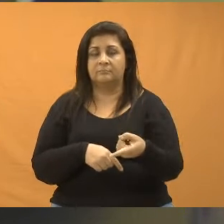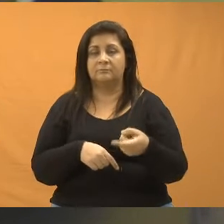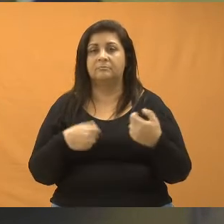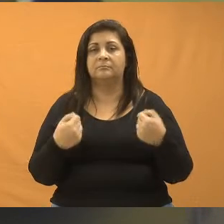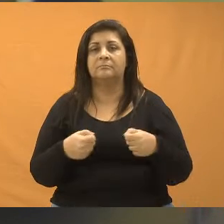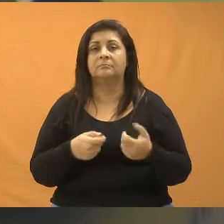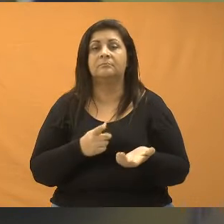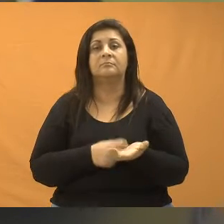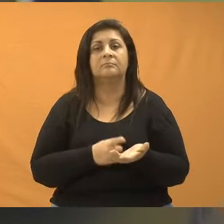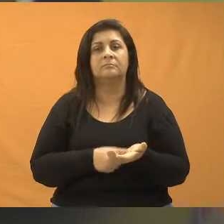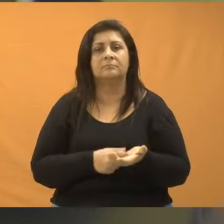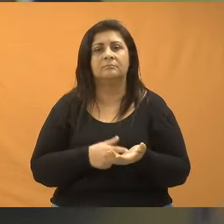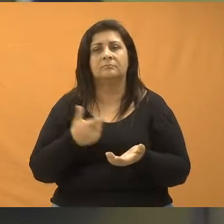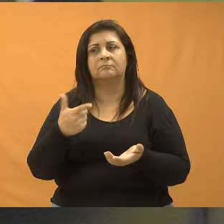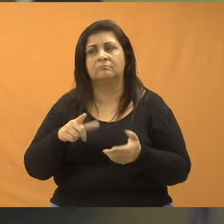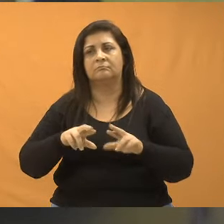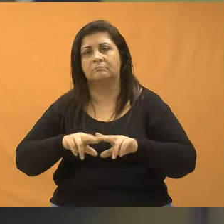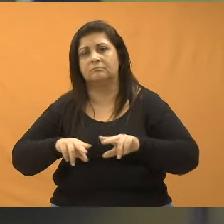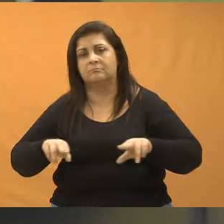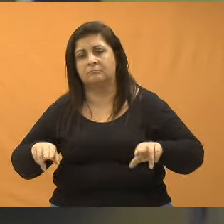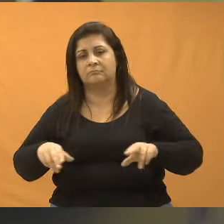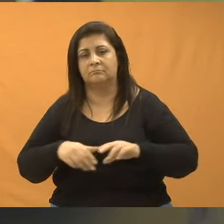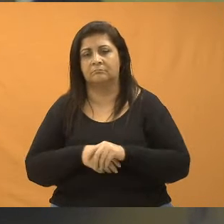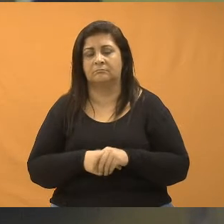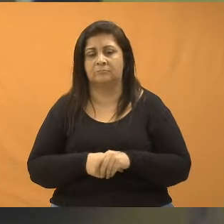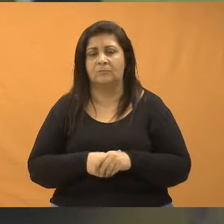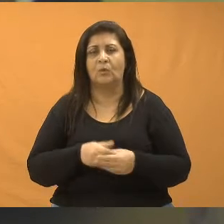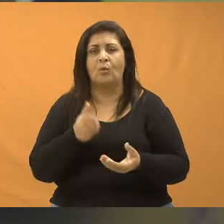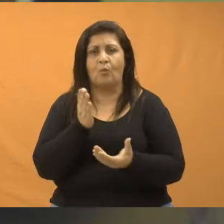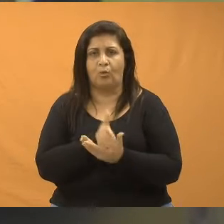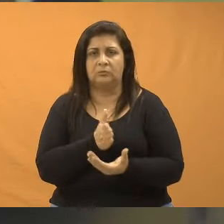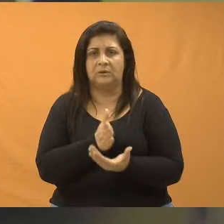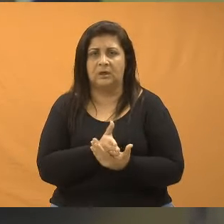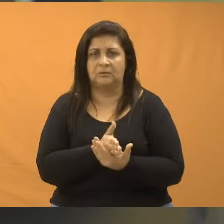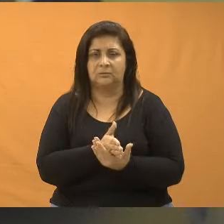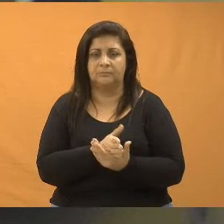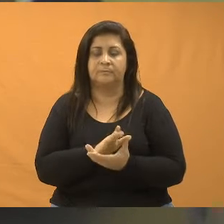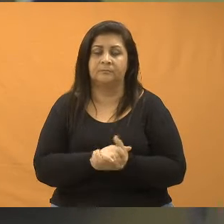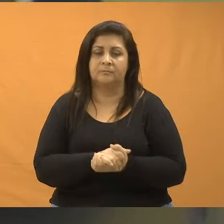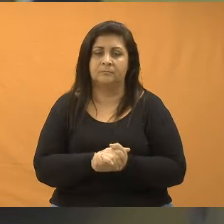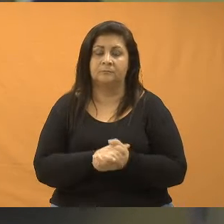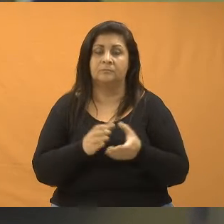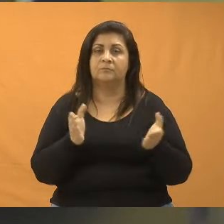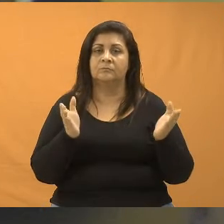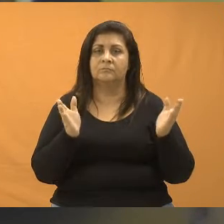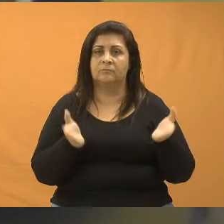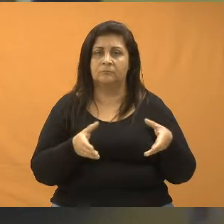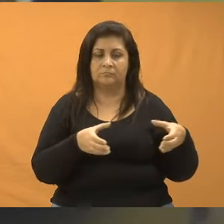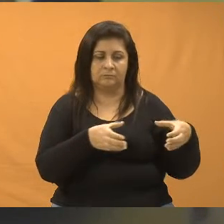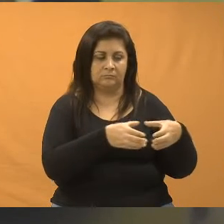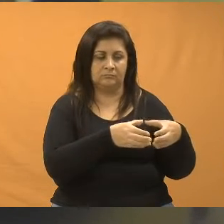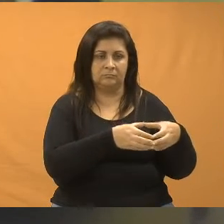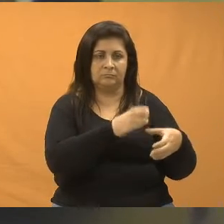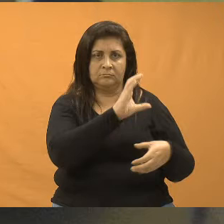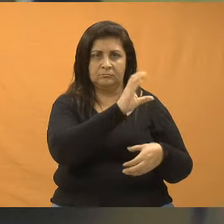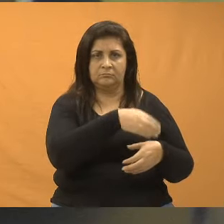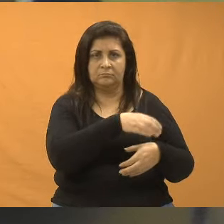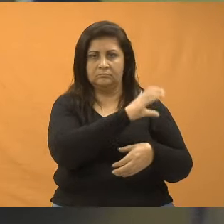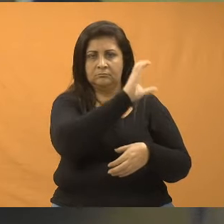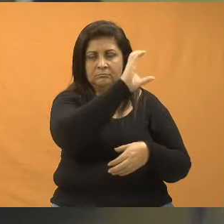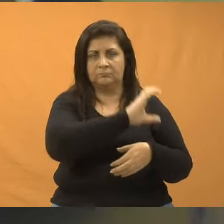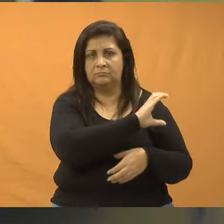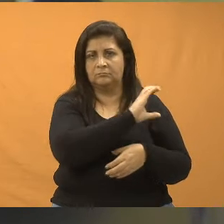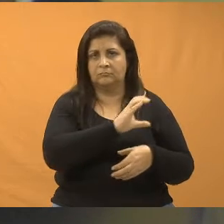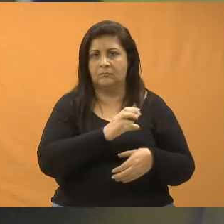amarrar algum instrumento que assegure, né? A Irmandade hoje não tem condições e acho que